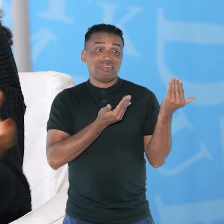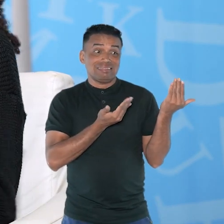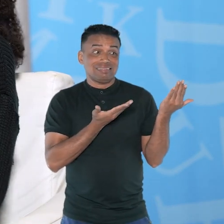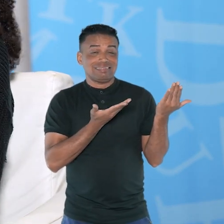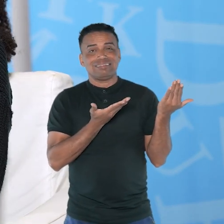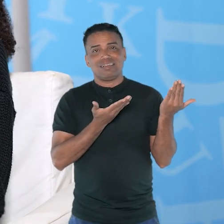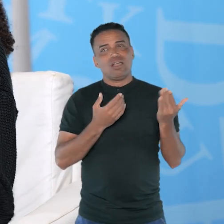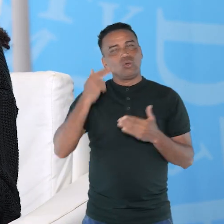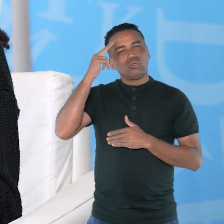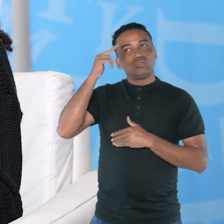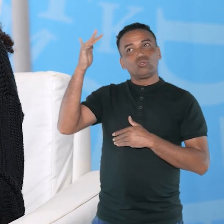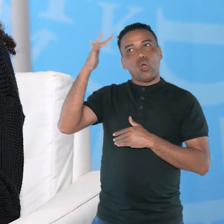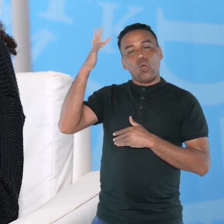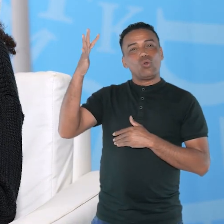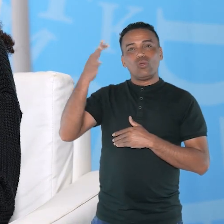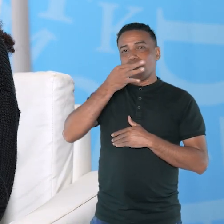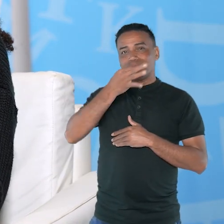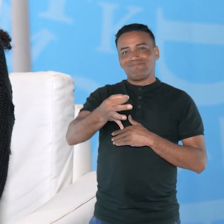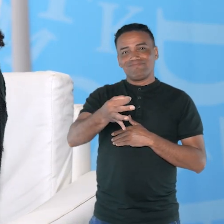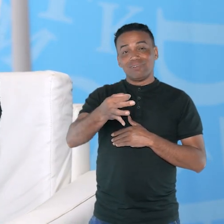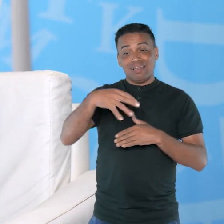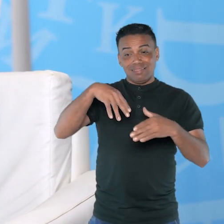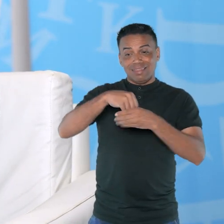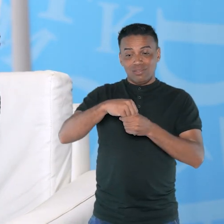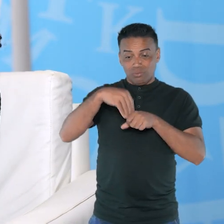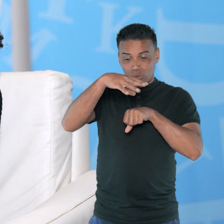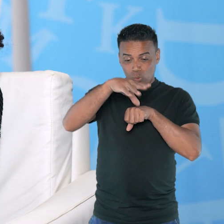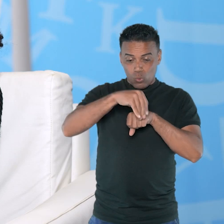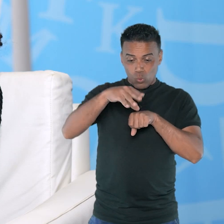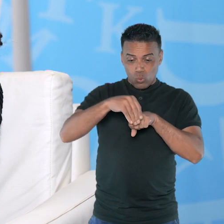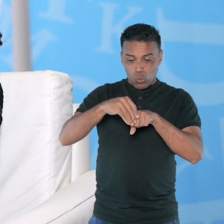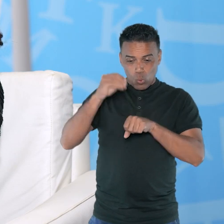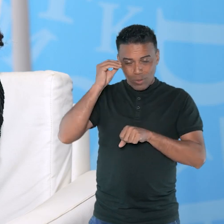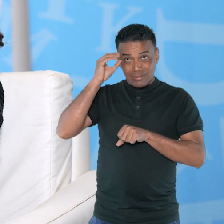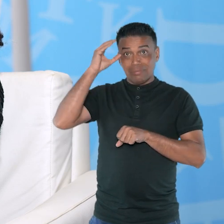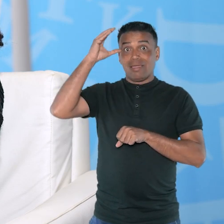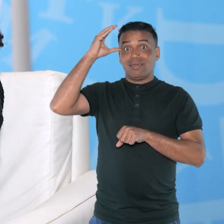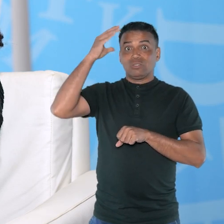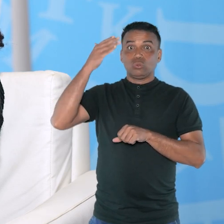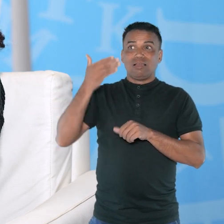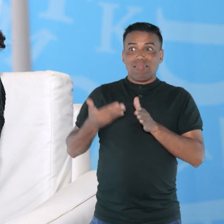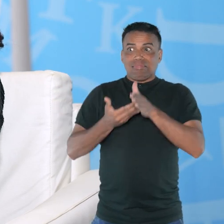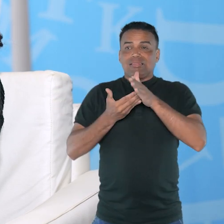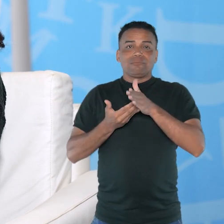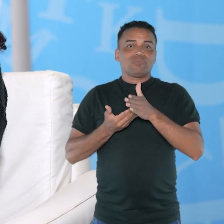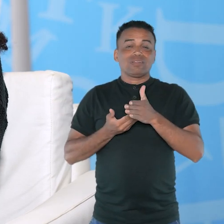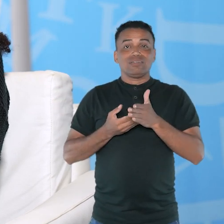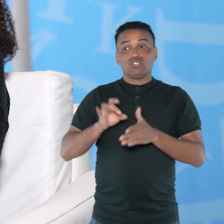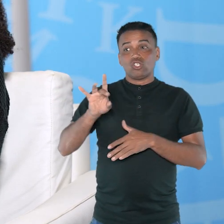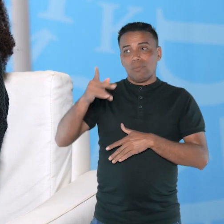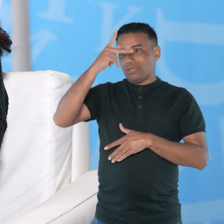coisa. Eu tenho um sonho, eu sonhar. Eu achava que dentro do meu conhecimento ali limitado, eu achava que quem escrevia era